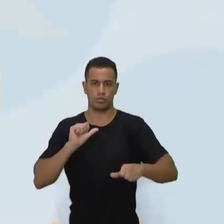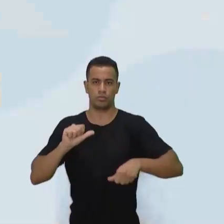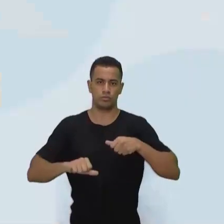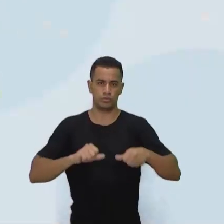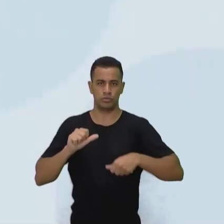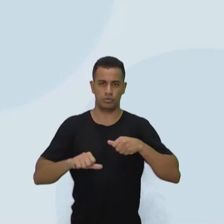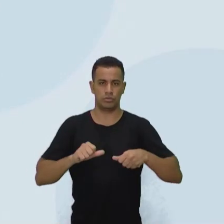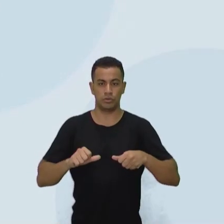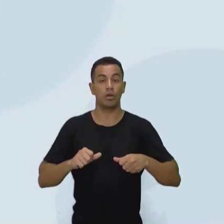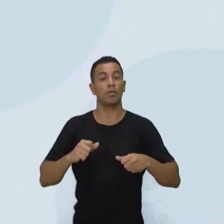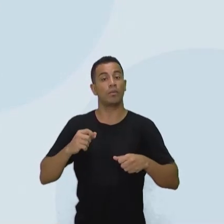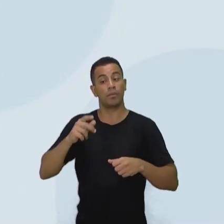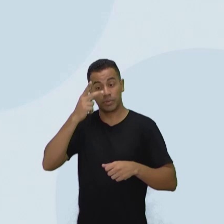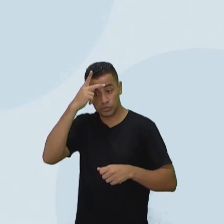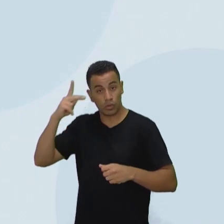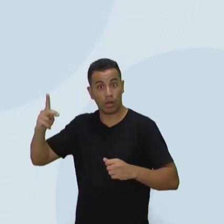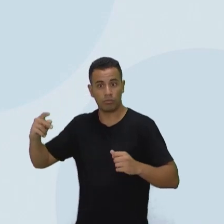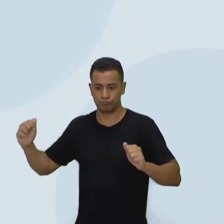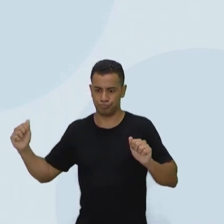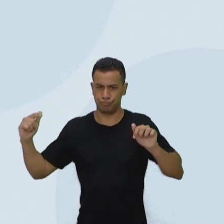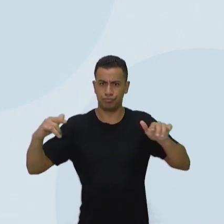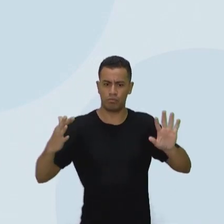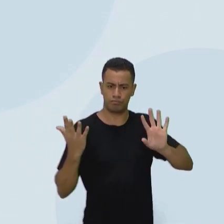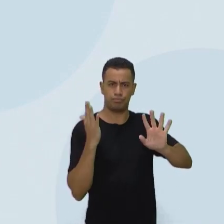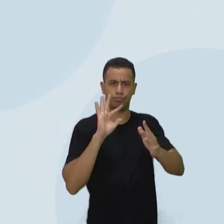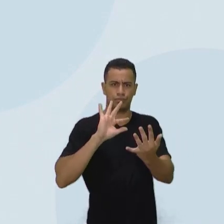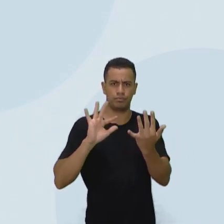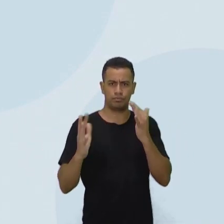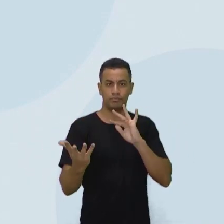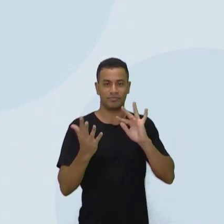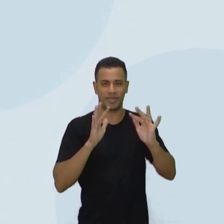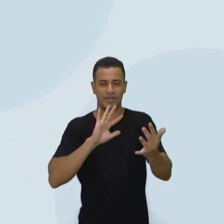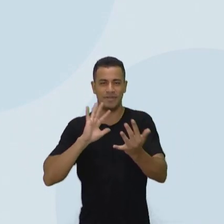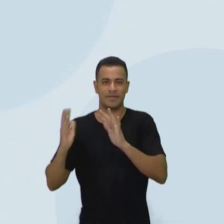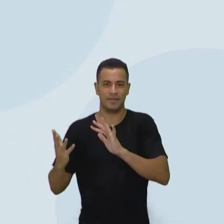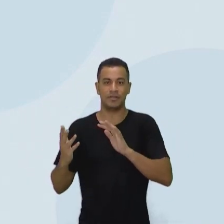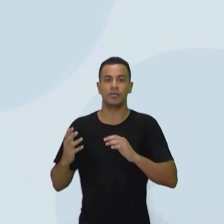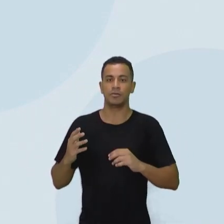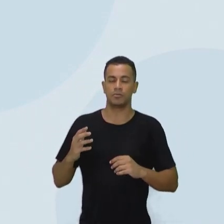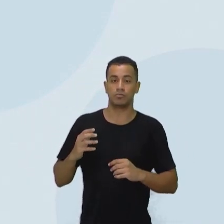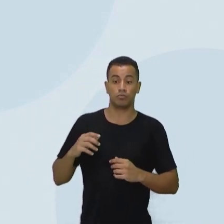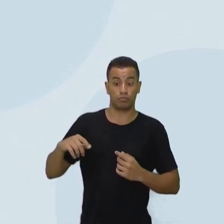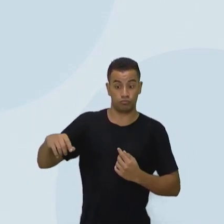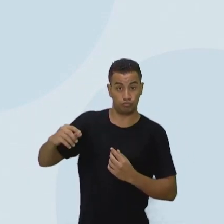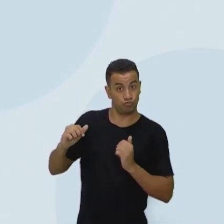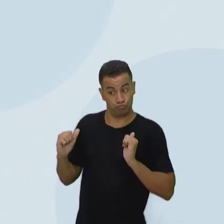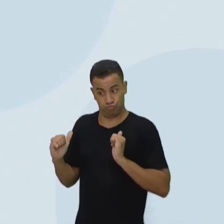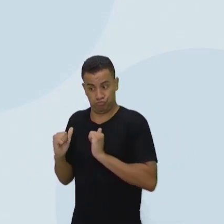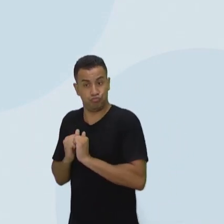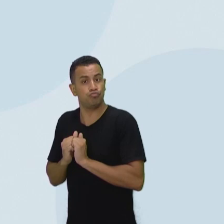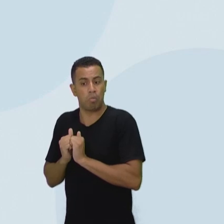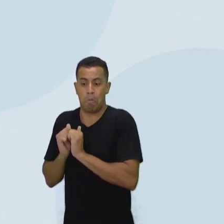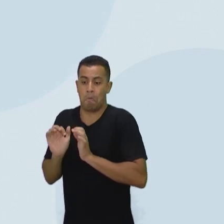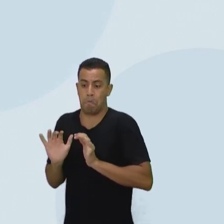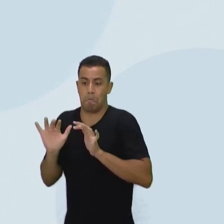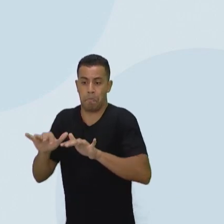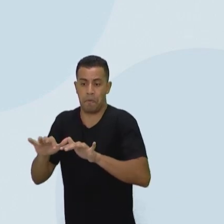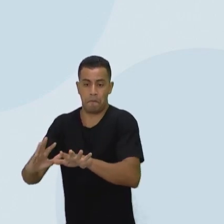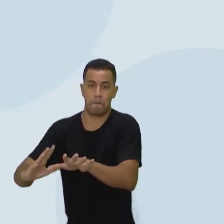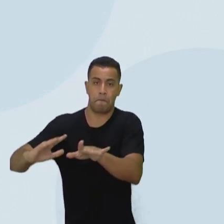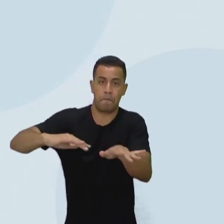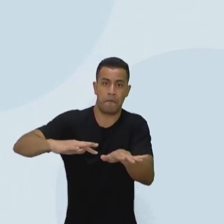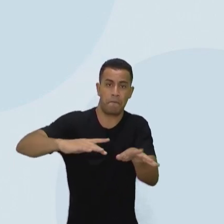que os participantes vão se misturando. É aquilo que eu falei, eles não rodam todos juntos, eles se misturam mesmo,